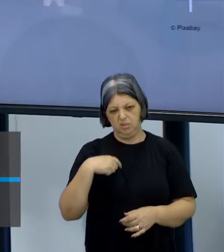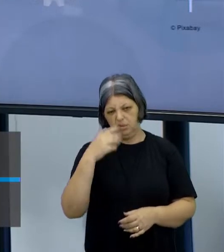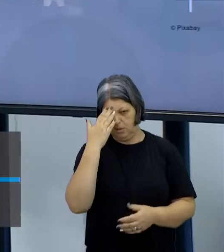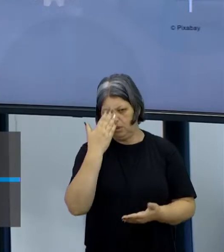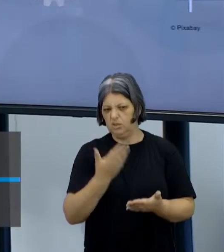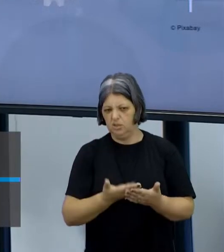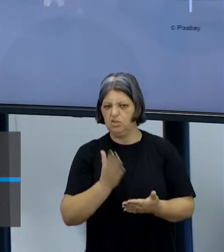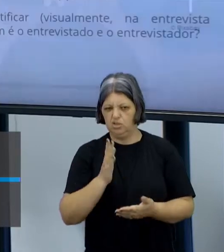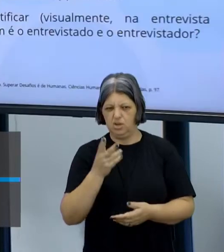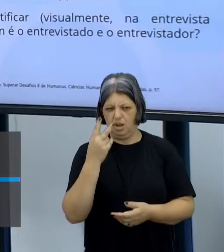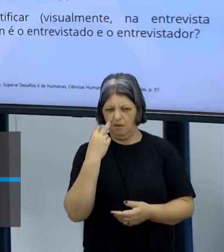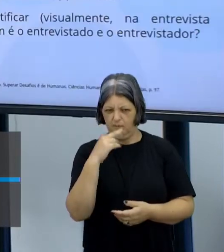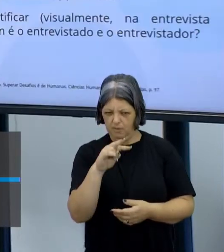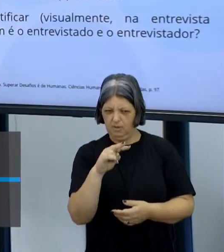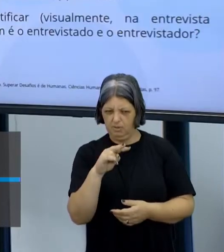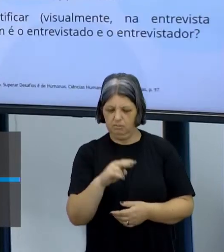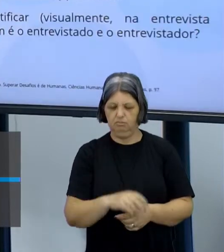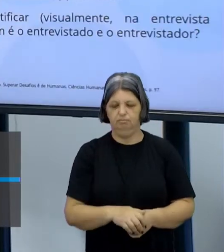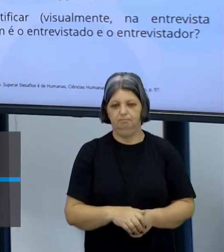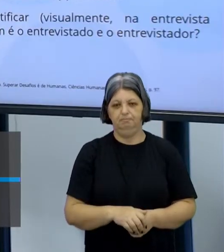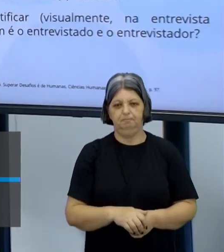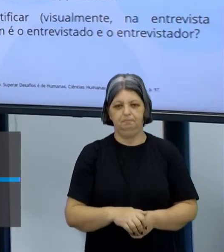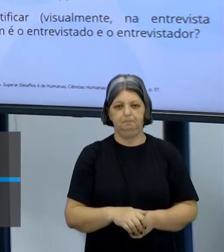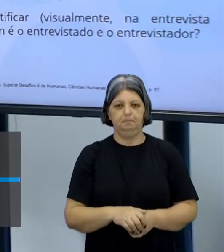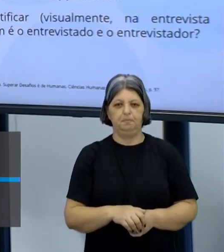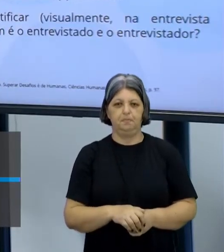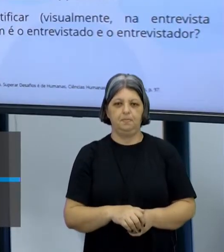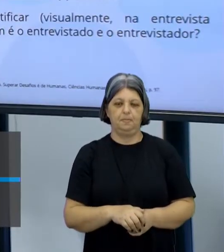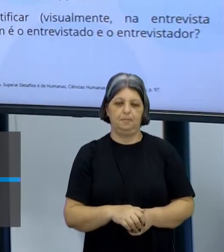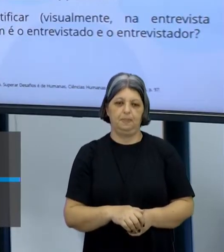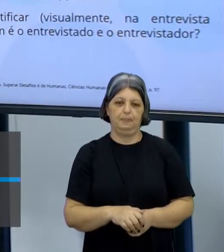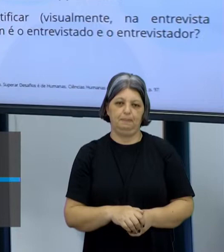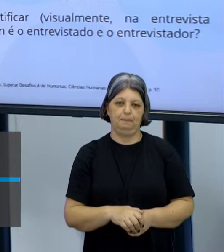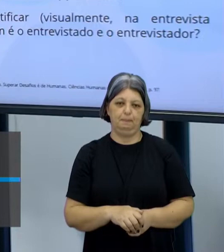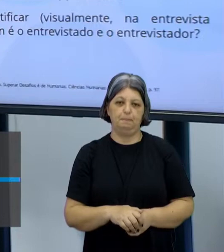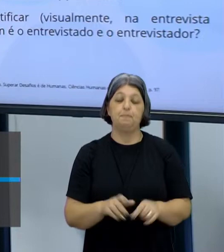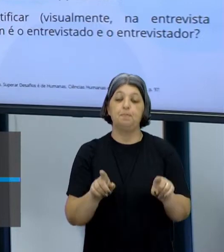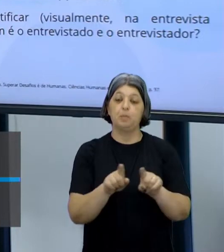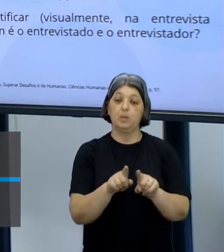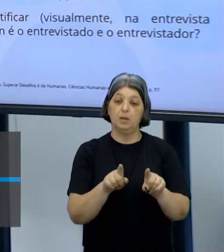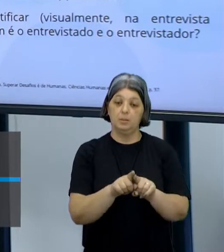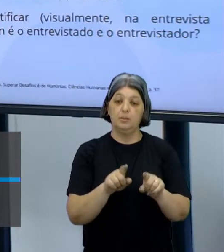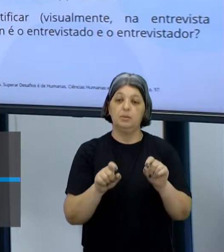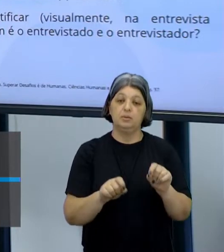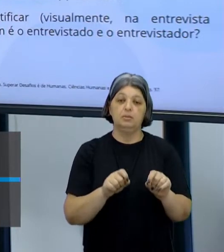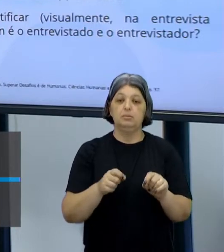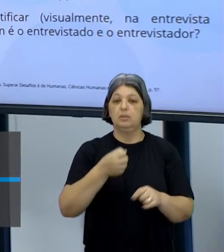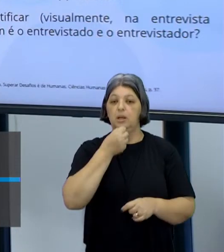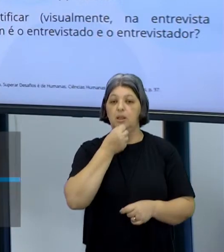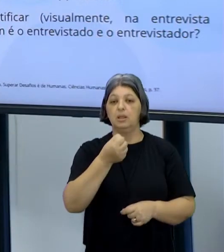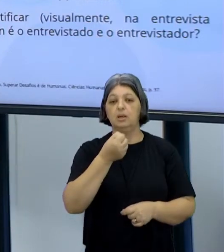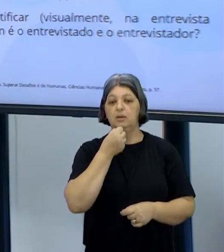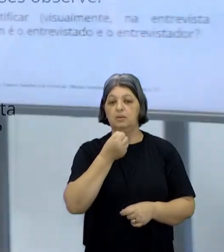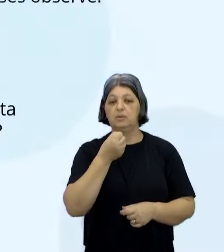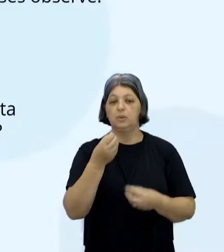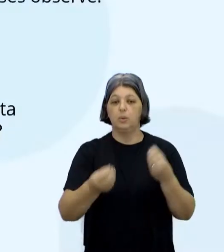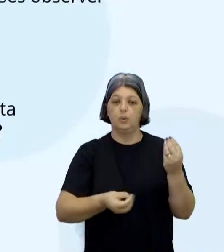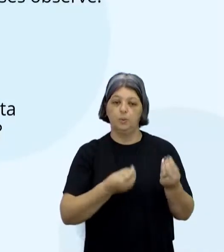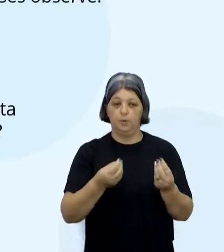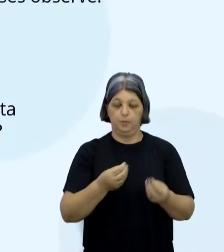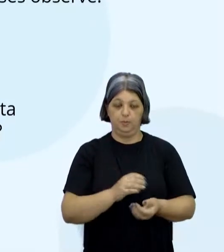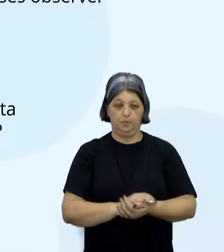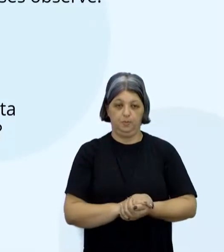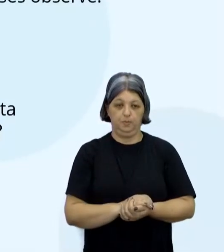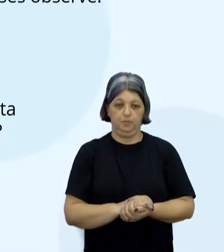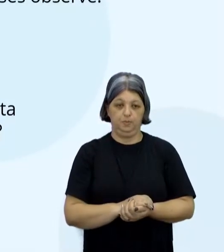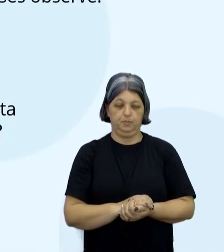viram muitas, tá bom? E aí, eu tenho então nas entrelinhas da entrevista. Então, na tela para